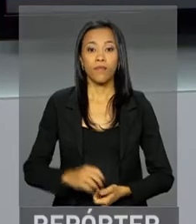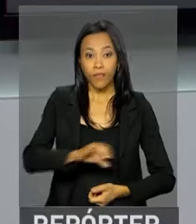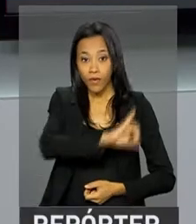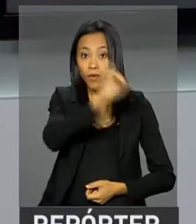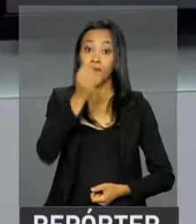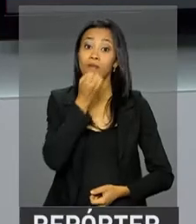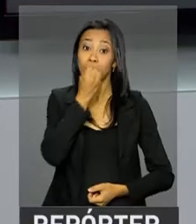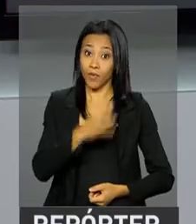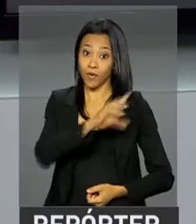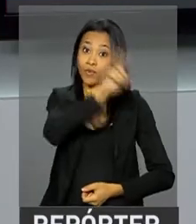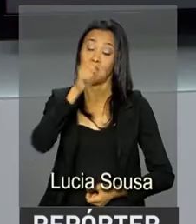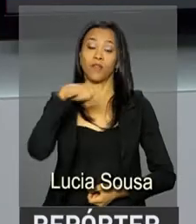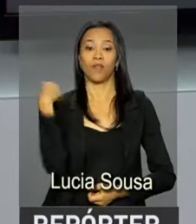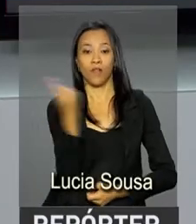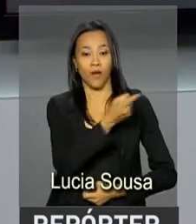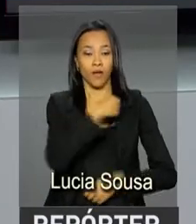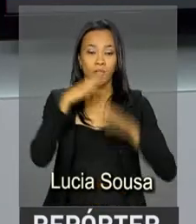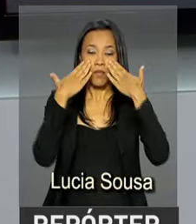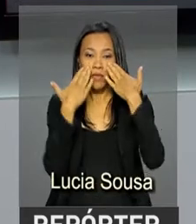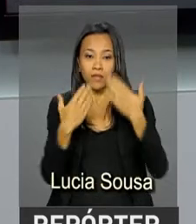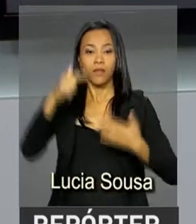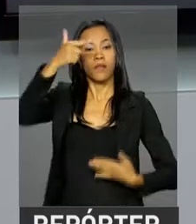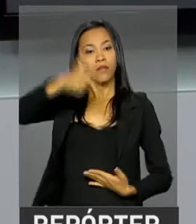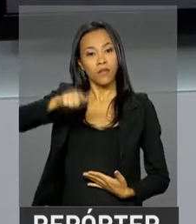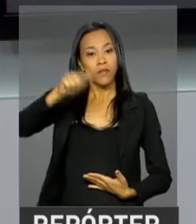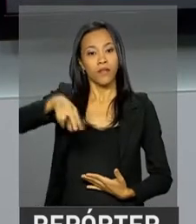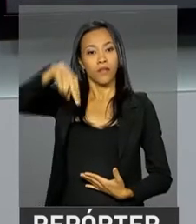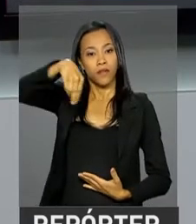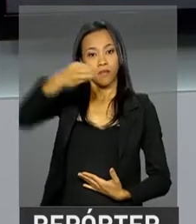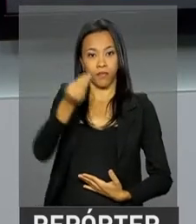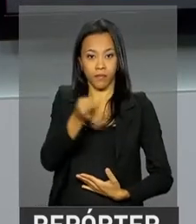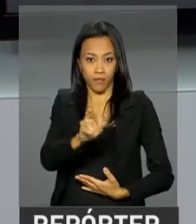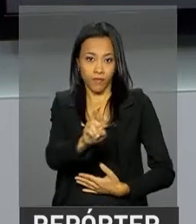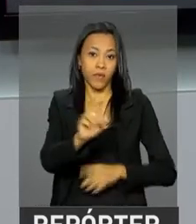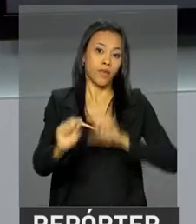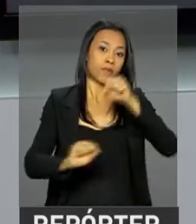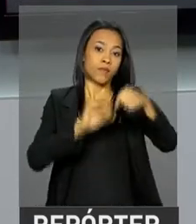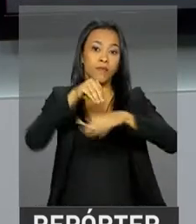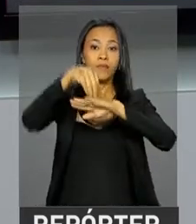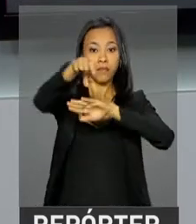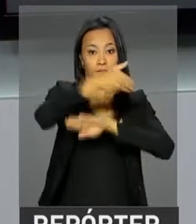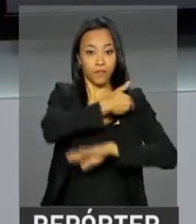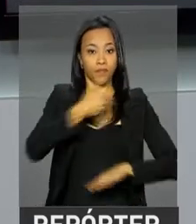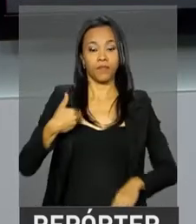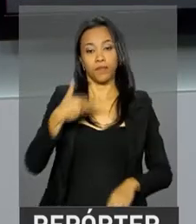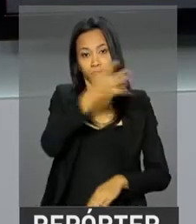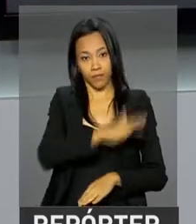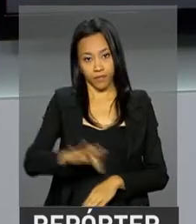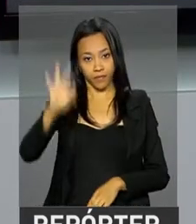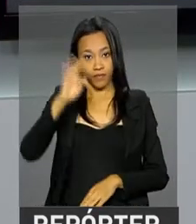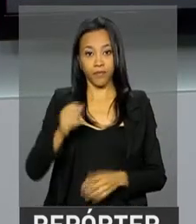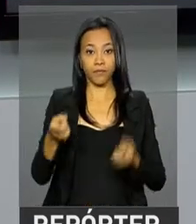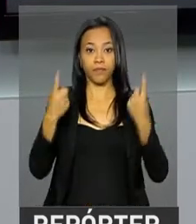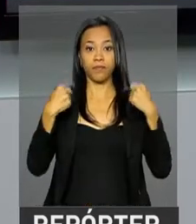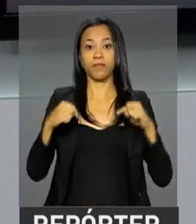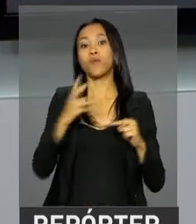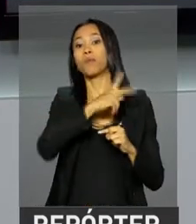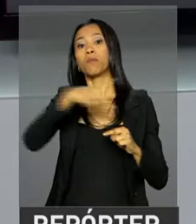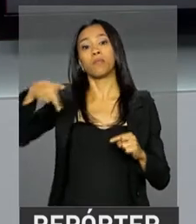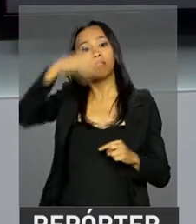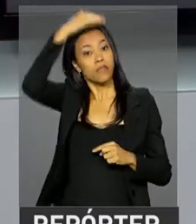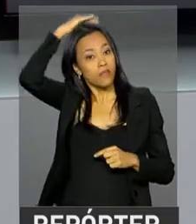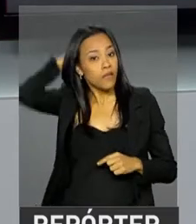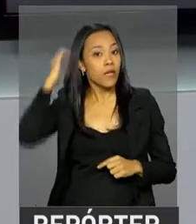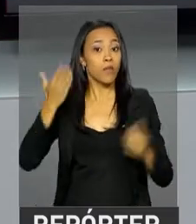Olá, bom dia. Estamos de volta com mais uma edição do Repórter NBR e as notícias do governo federal. O presidente Michel